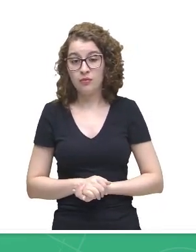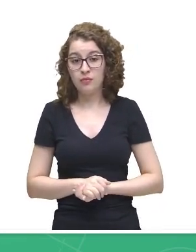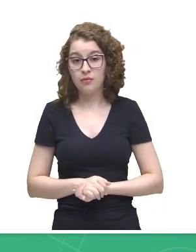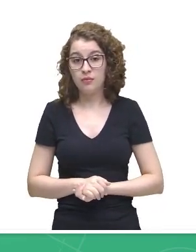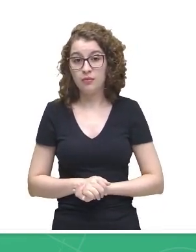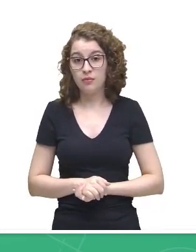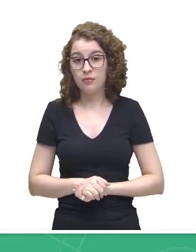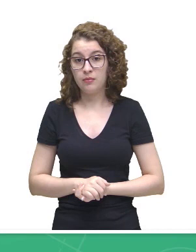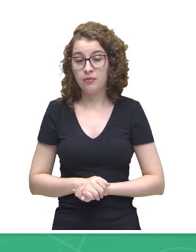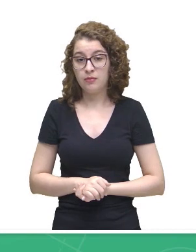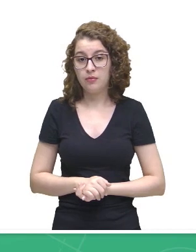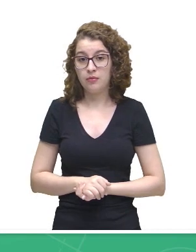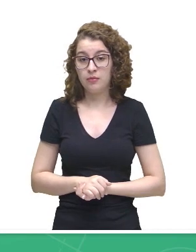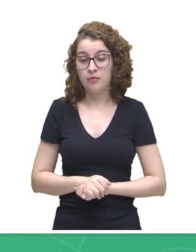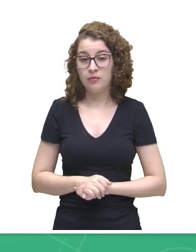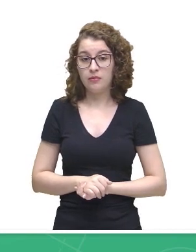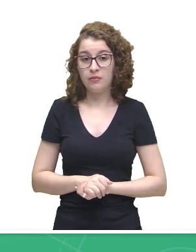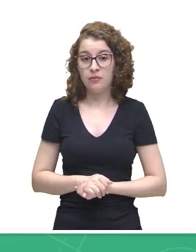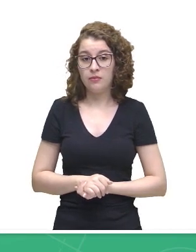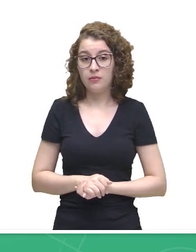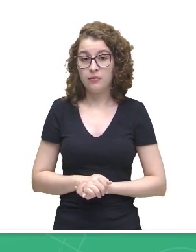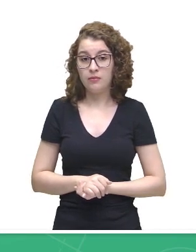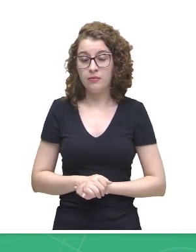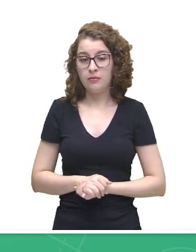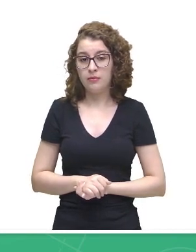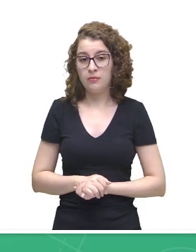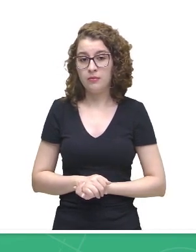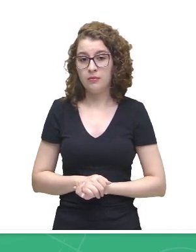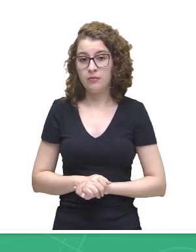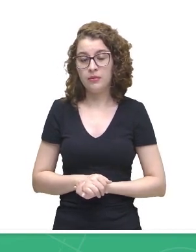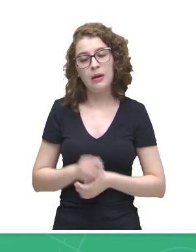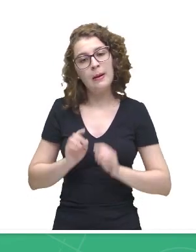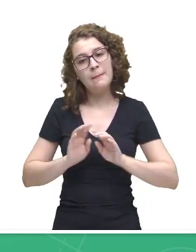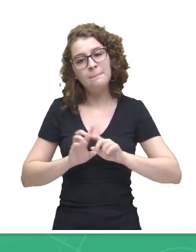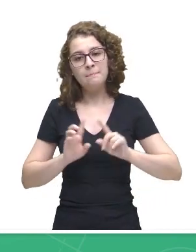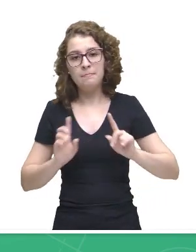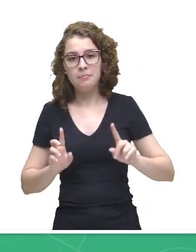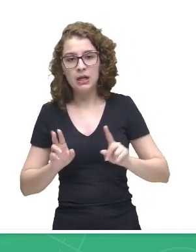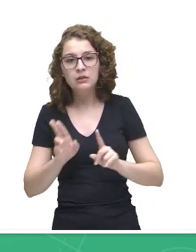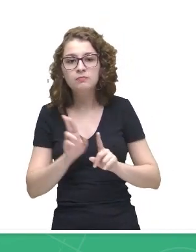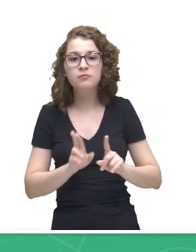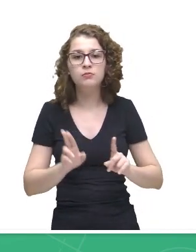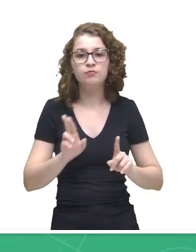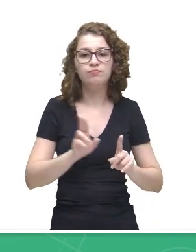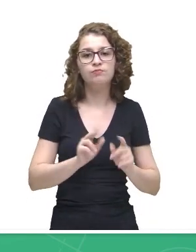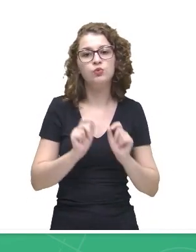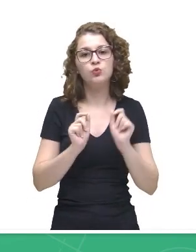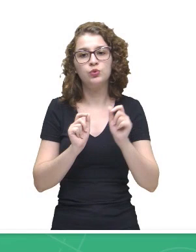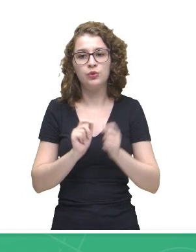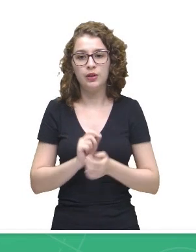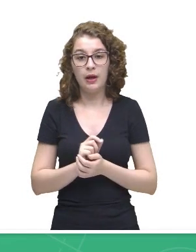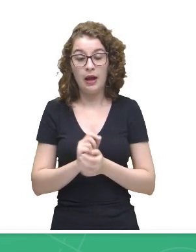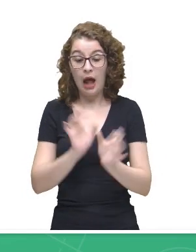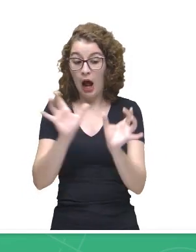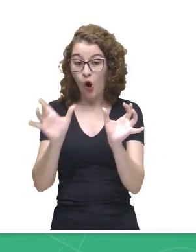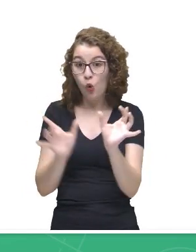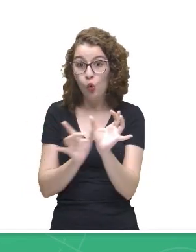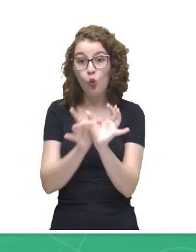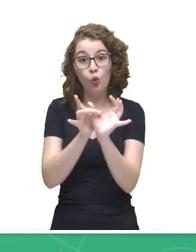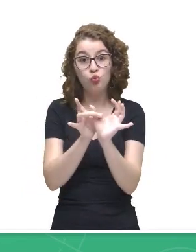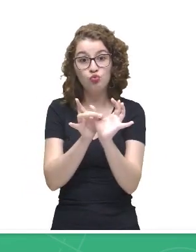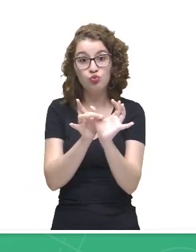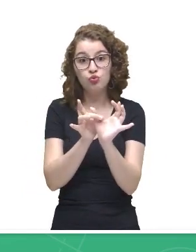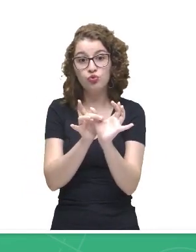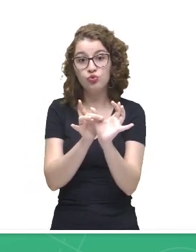right? Então, temos que cuidar. Aqui, mas eu estou usando uma conjunção, uma linking